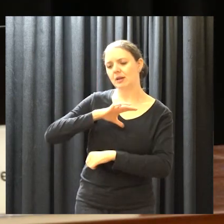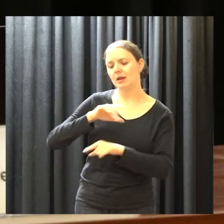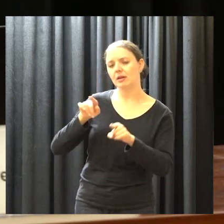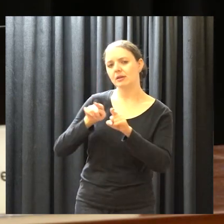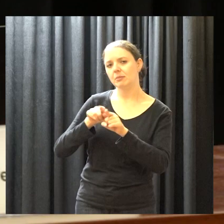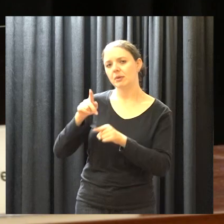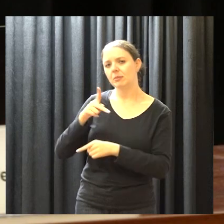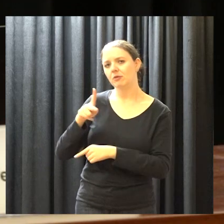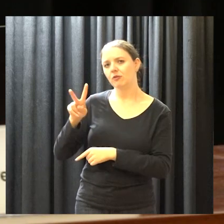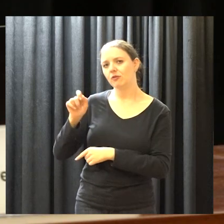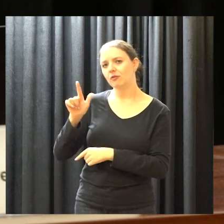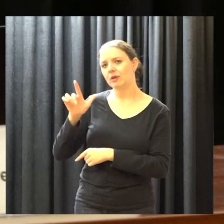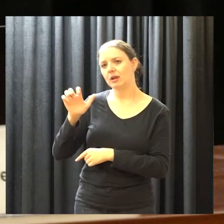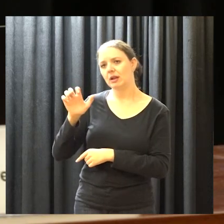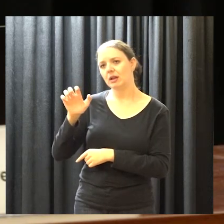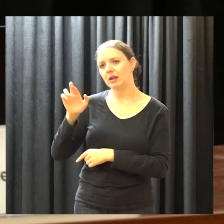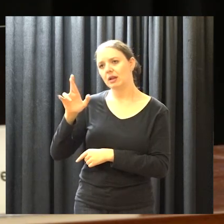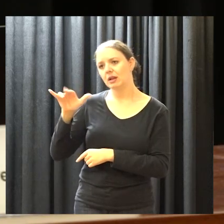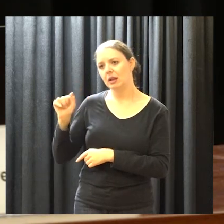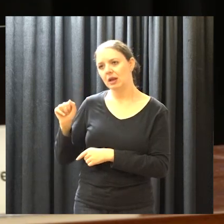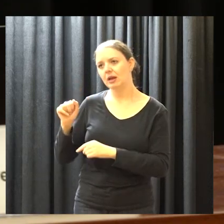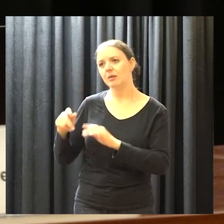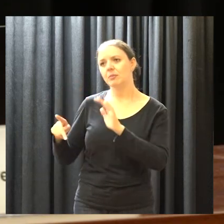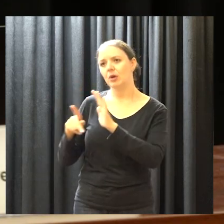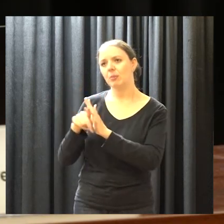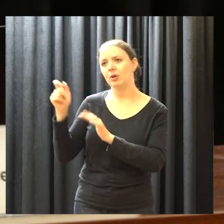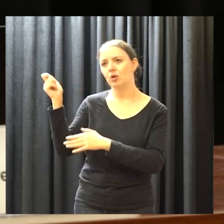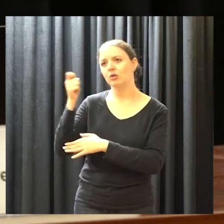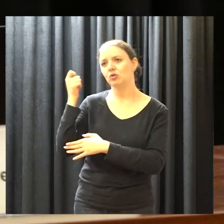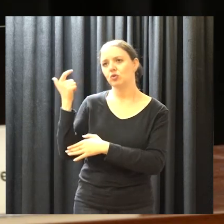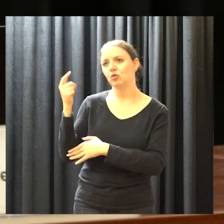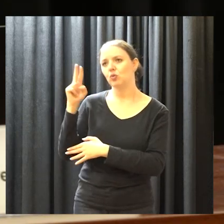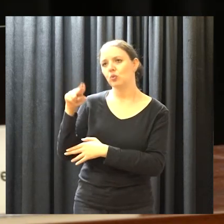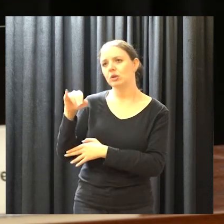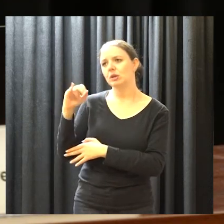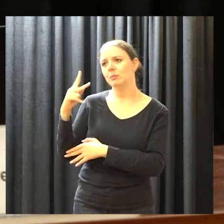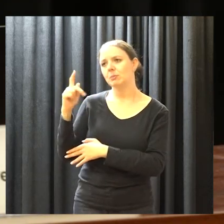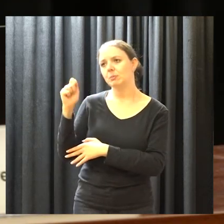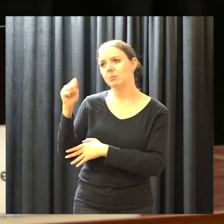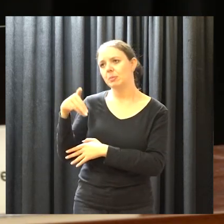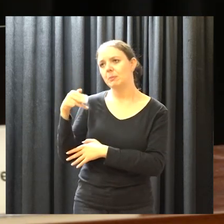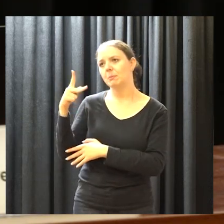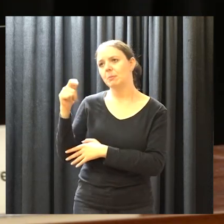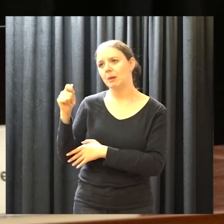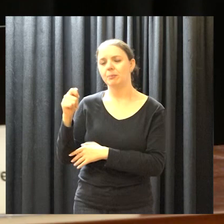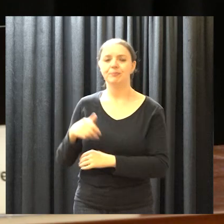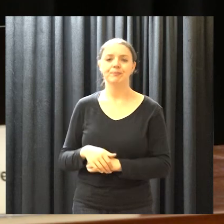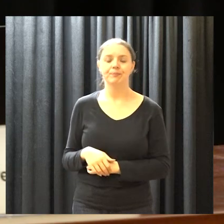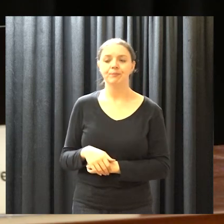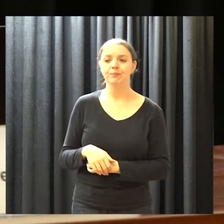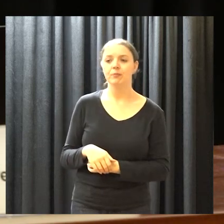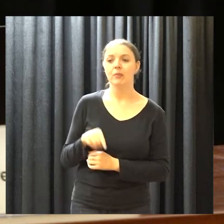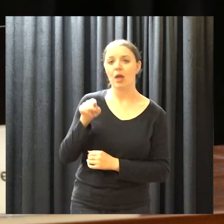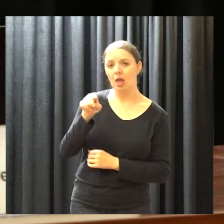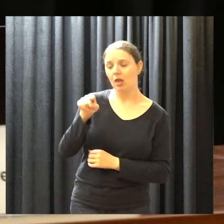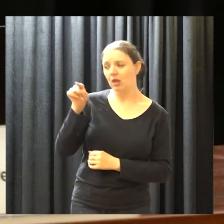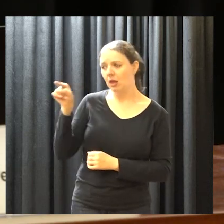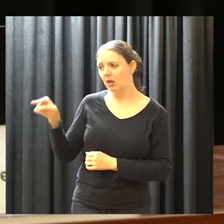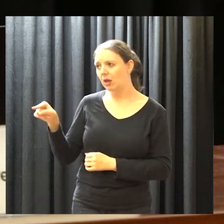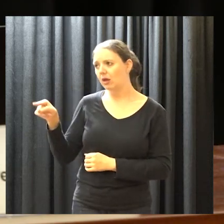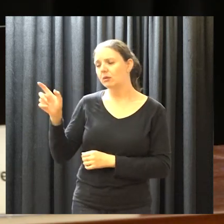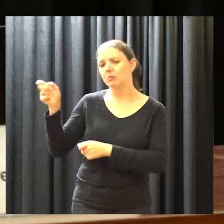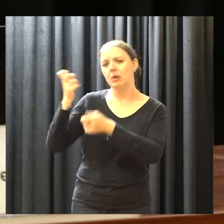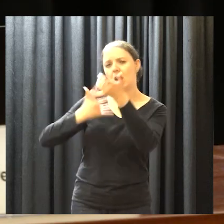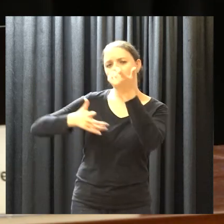Valéria Aidós, que é da Unipampa, do Rio Grande do Sul. À medida em que as companheiras de pesquisa iam relatando